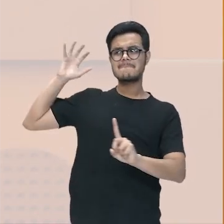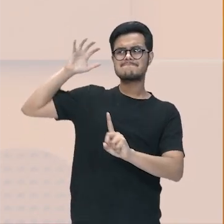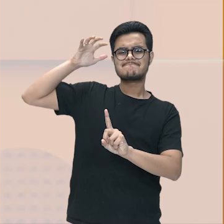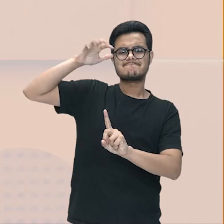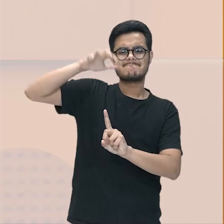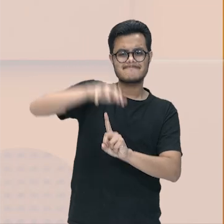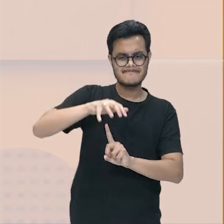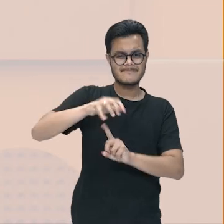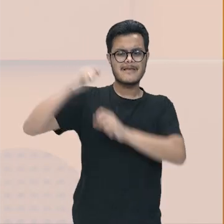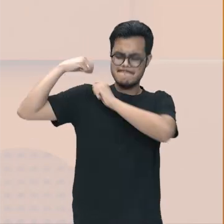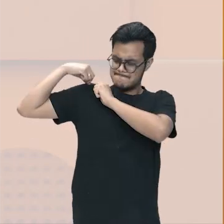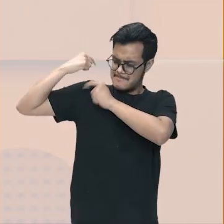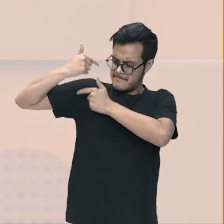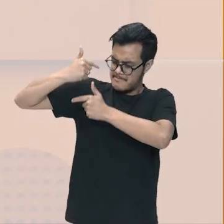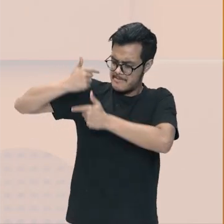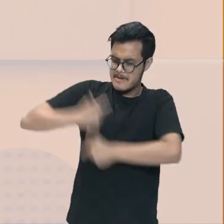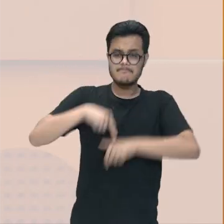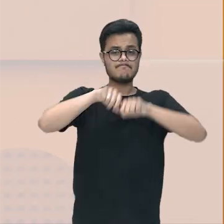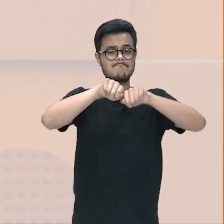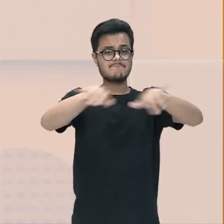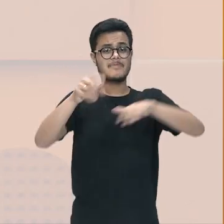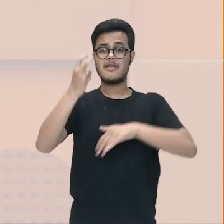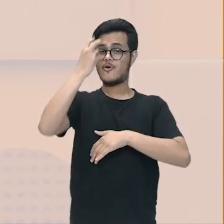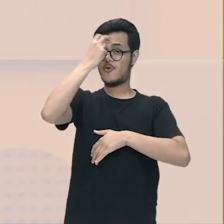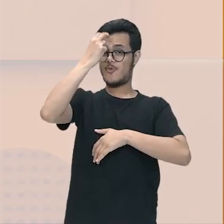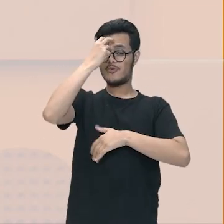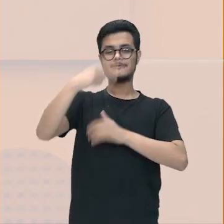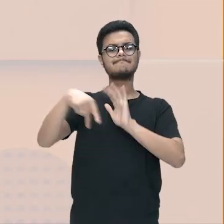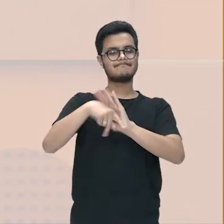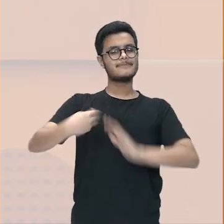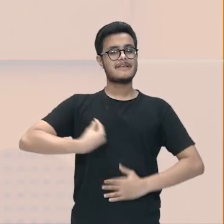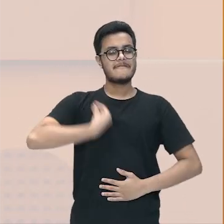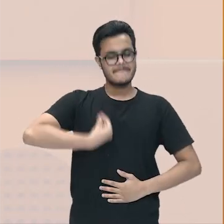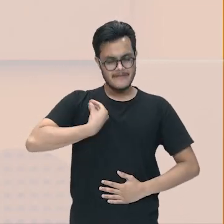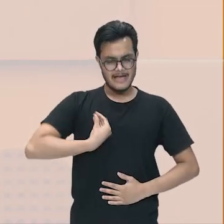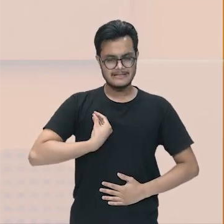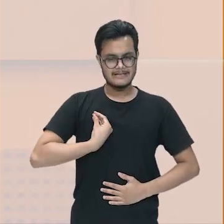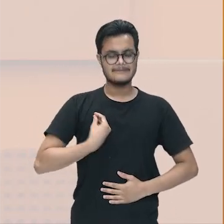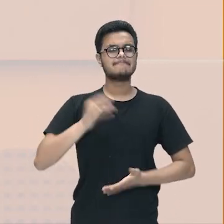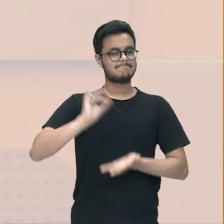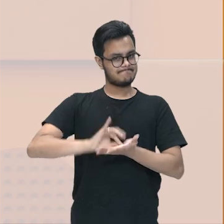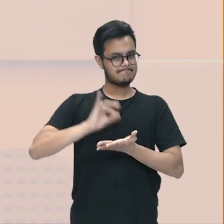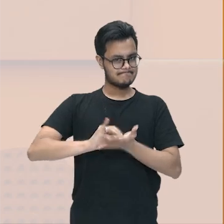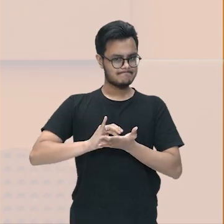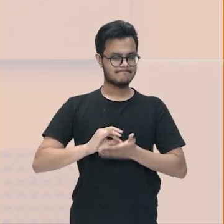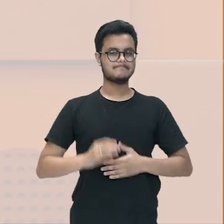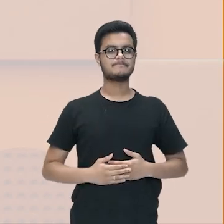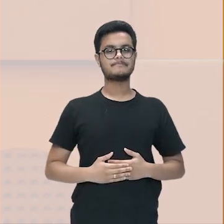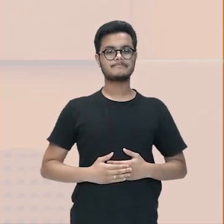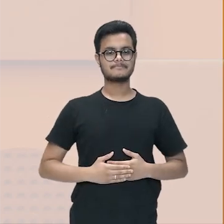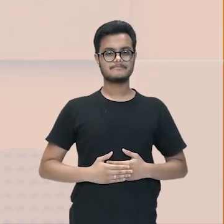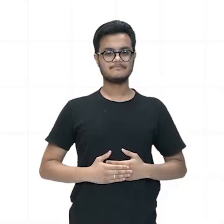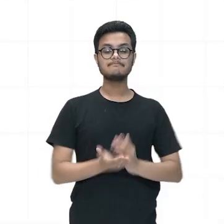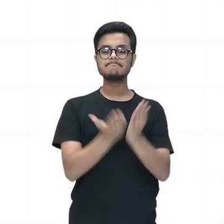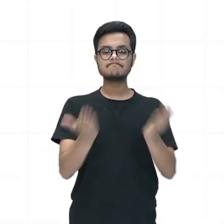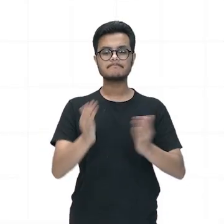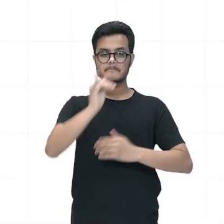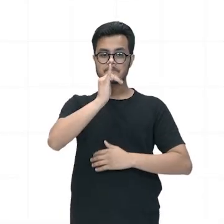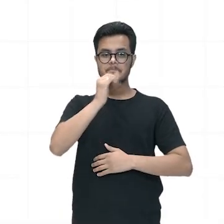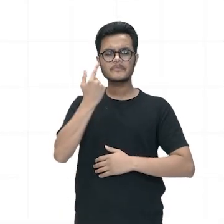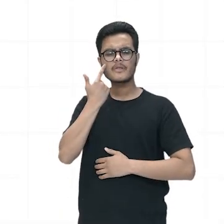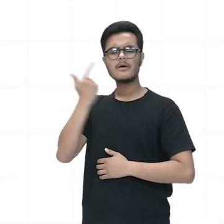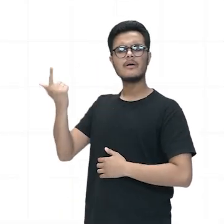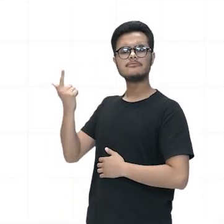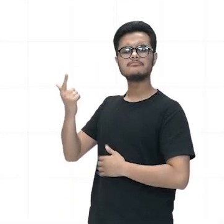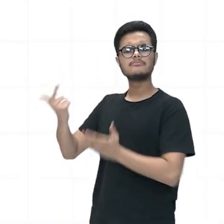é a explosão, então, dessa cultura que ficou como legado dessa grande civilização, ok? Então, acompanha ali comigo,